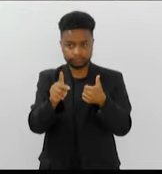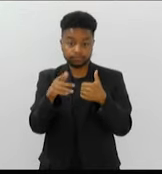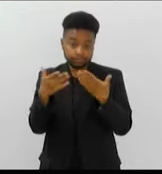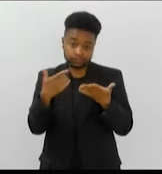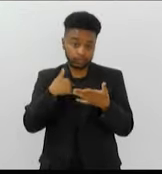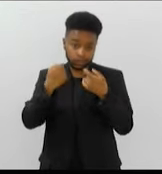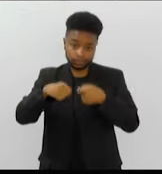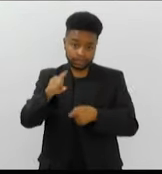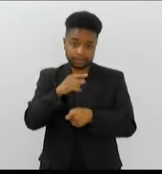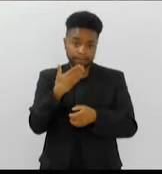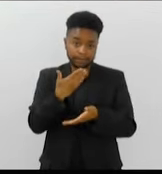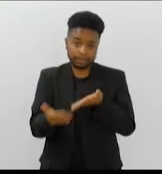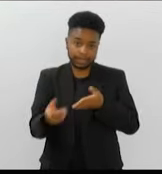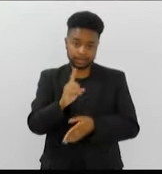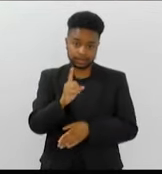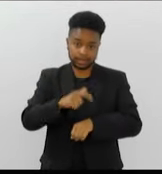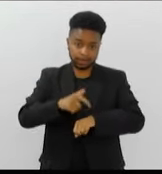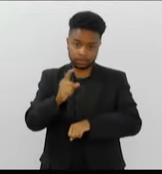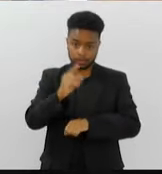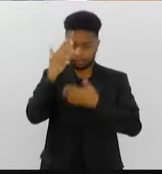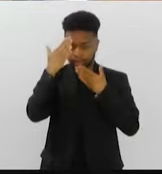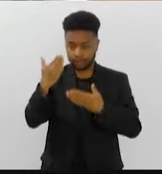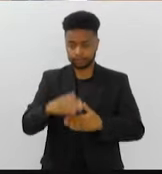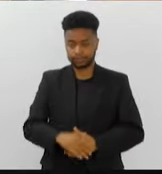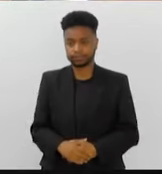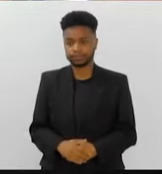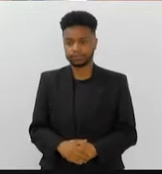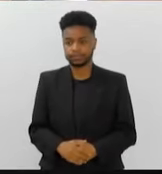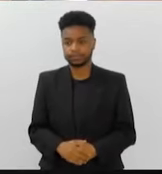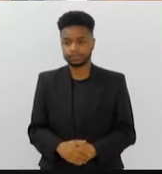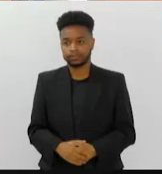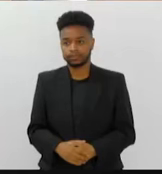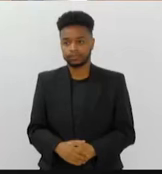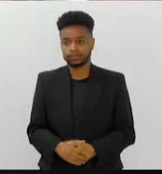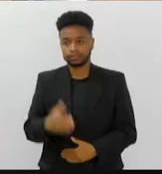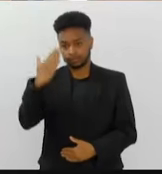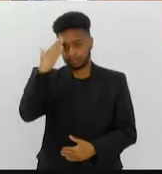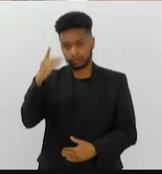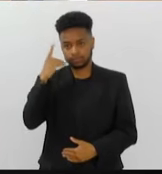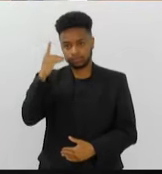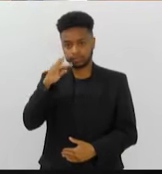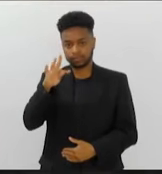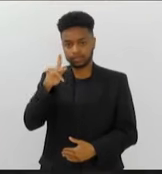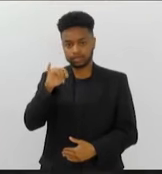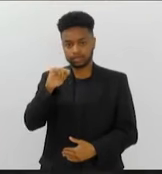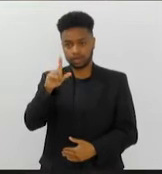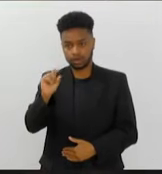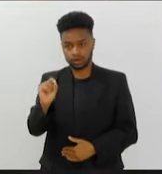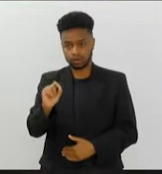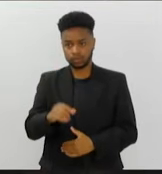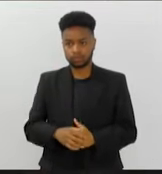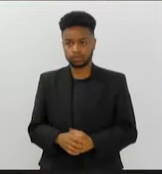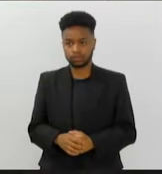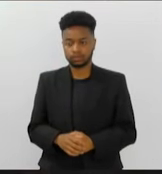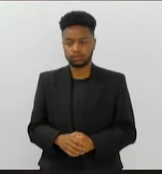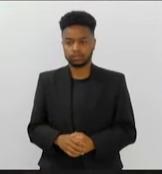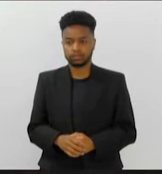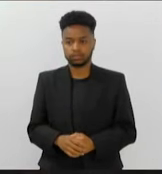que eu não preciso nem perder meu tempo. Muito obrigado, gente. Muito obrigado, deputado Thiago Gagliasso. Faça,